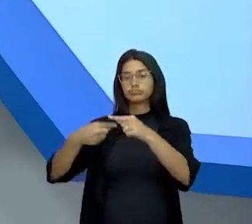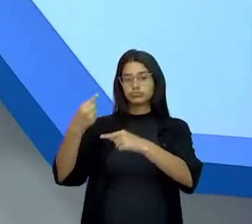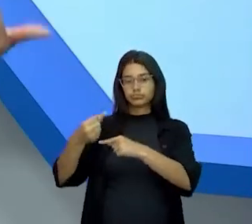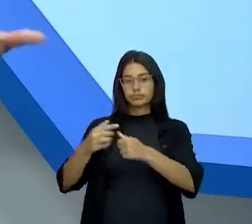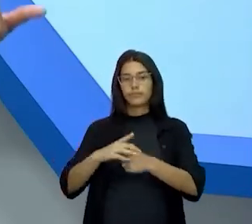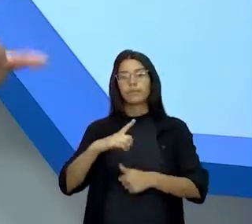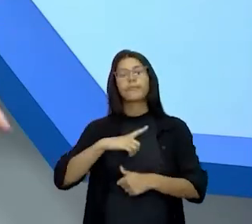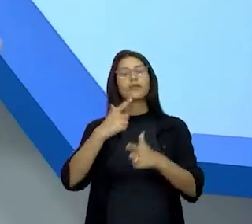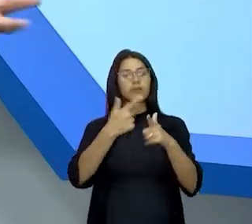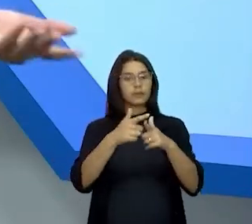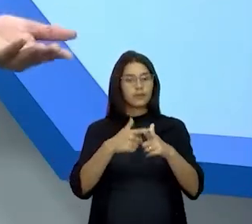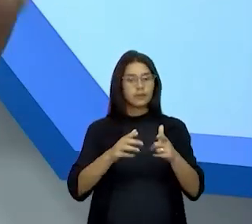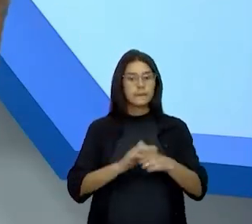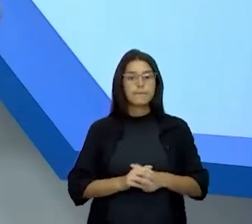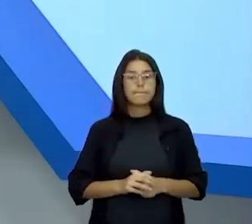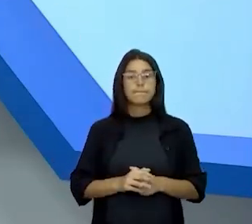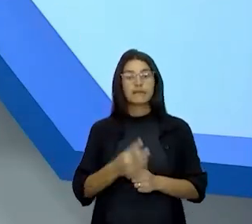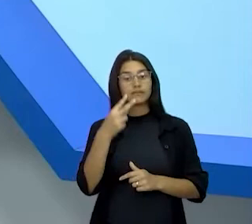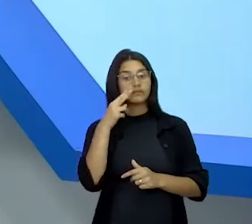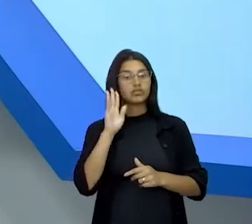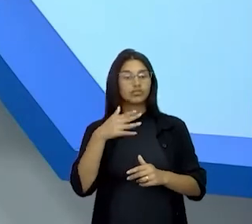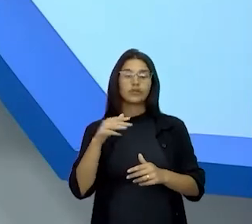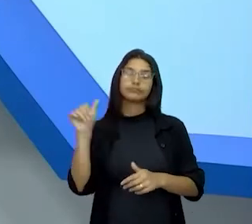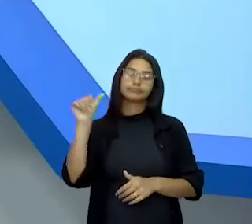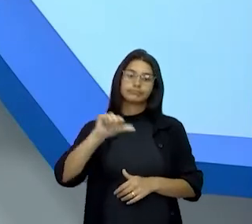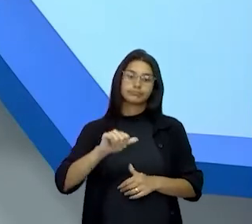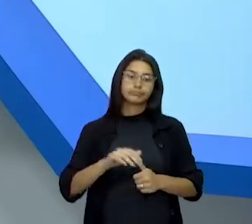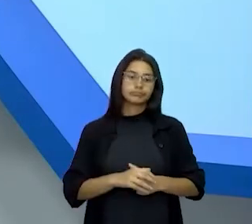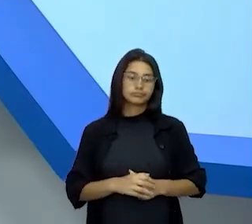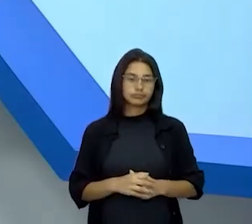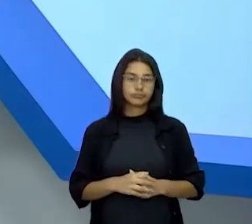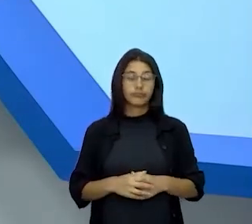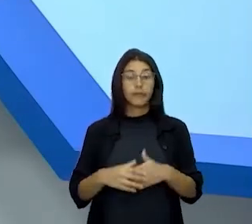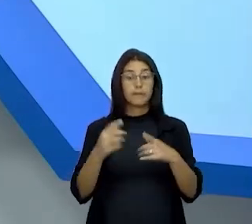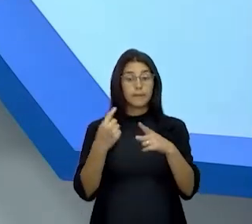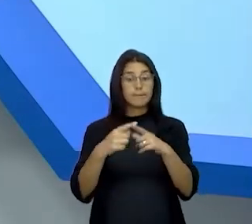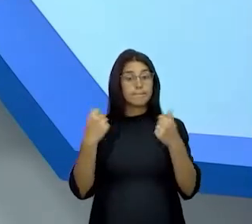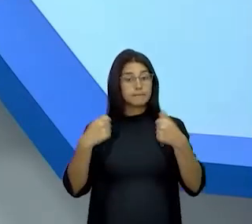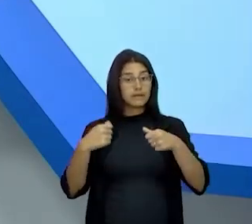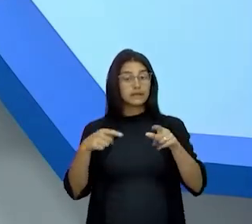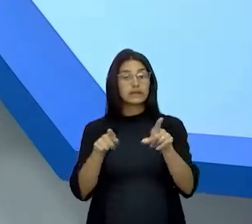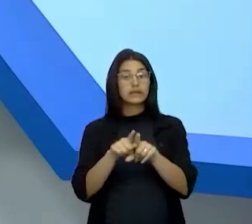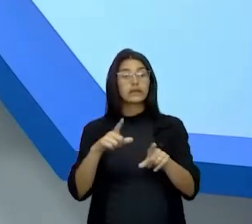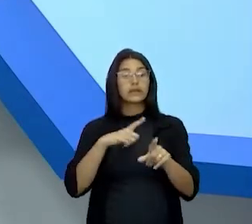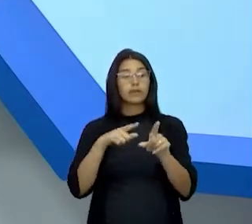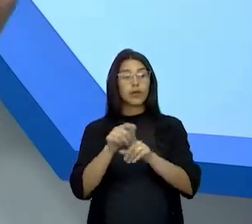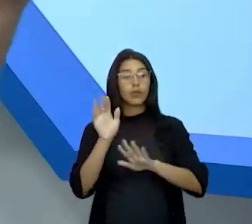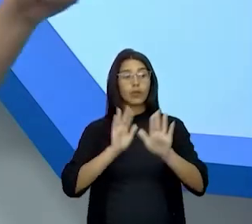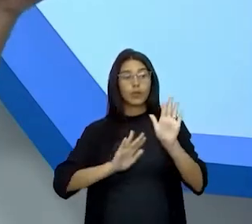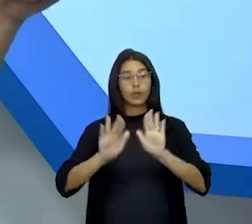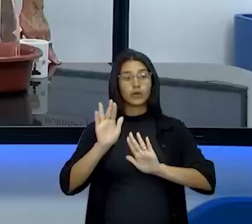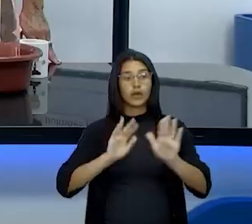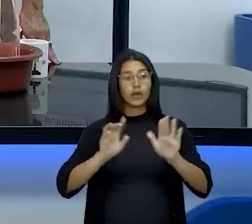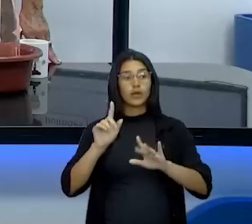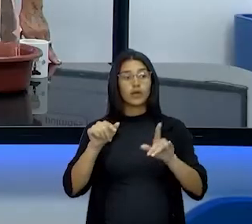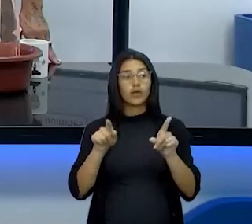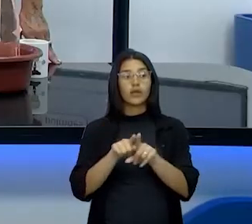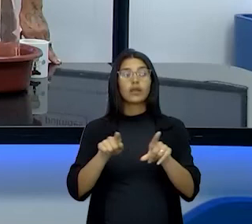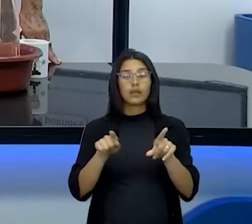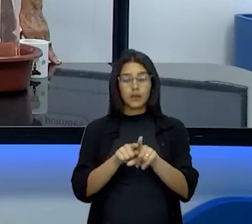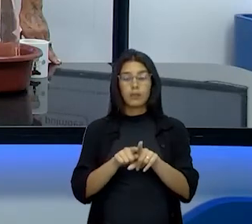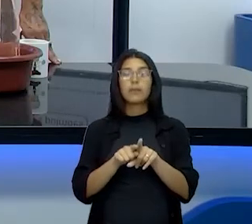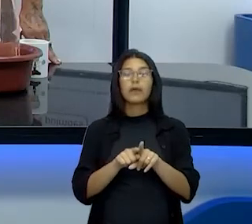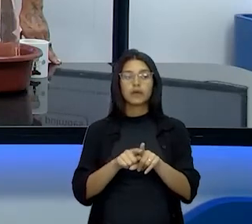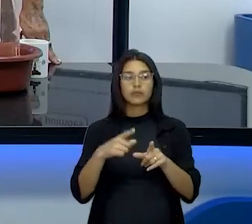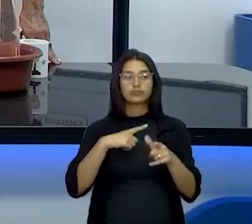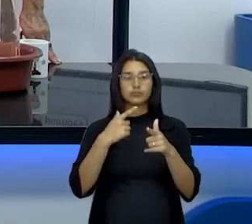esse problema. Exato, aí quando vai ver já está muito tarde. Né? Então, por isso que precisa ter muito cuidado. E o problema de embolia